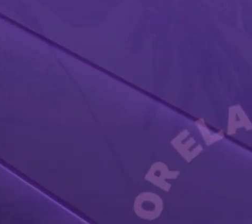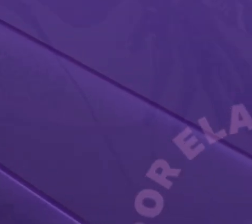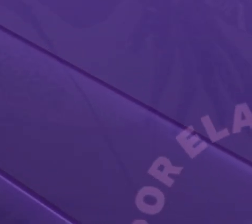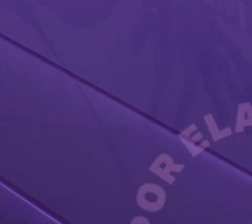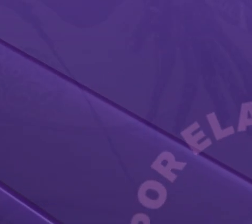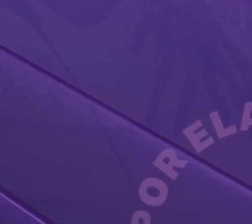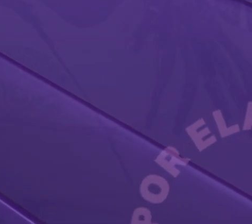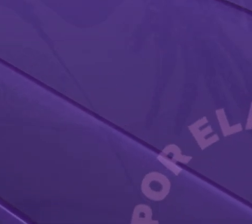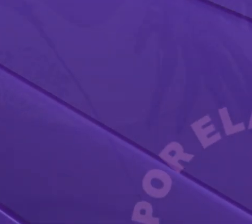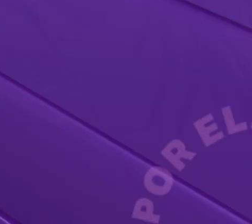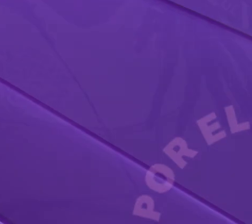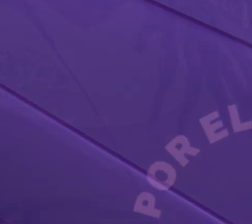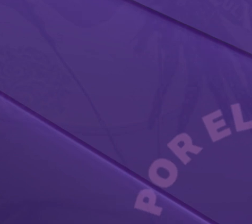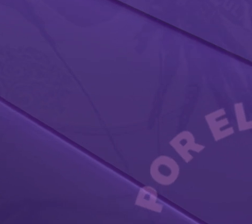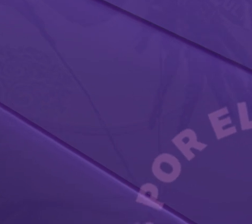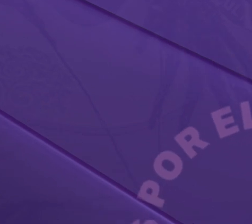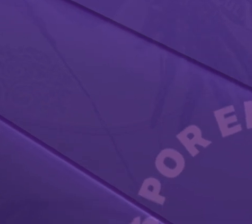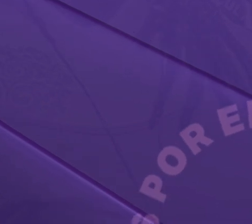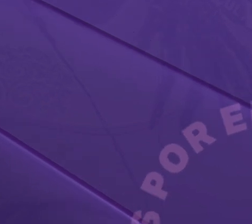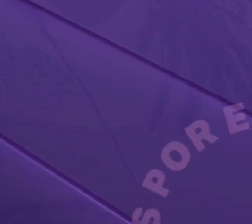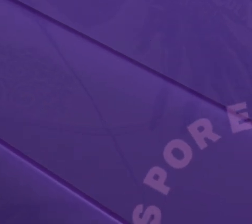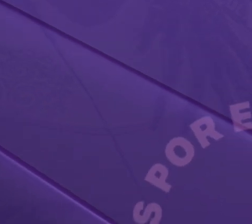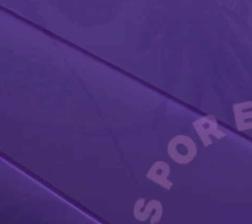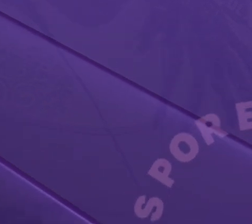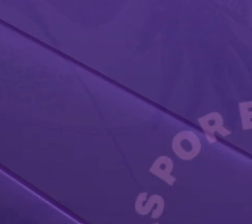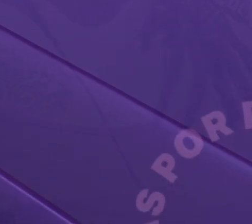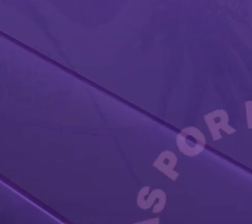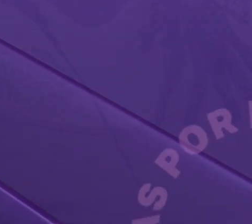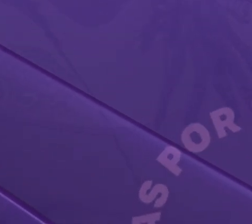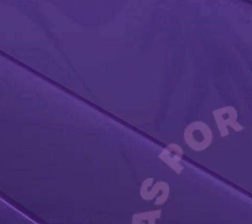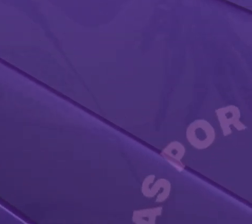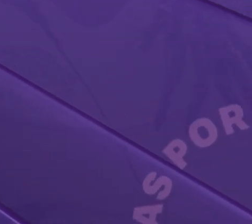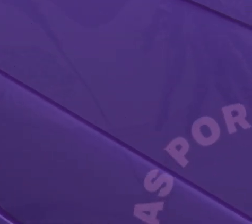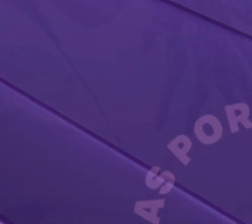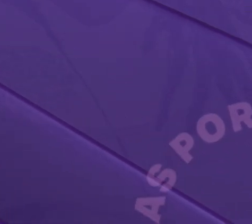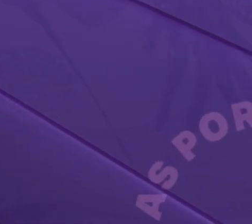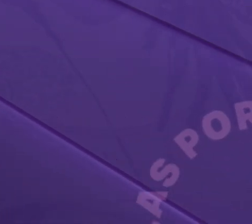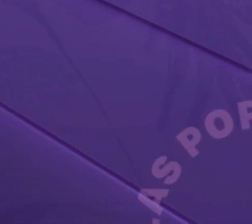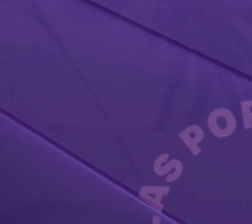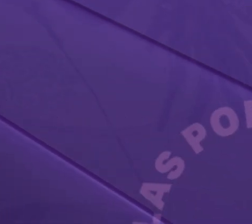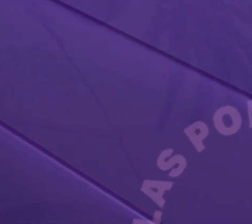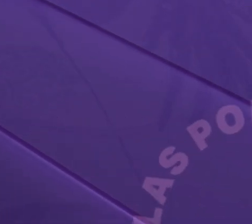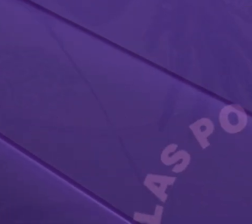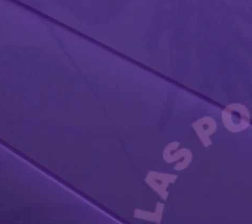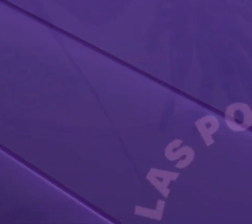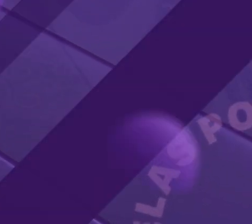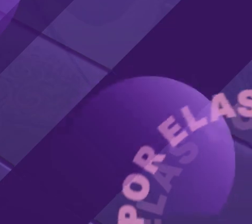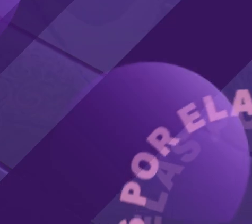Fique com TV Elas por Elas Formação, que semana que vem tem mais. Na segunda-feira, eu te espero.